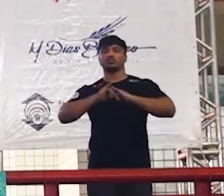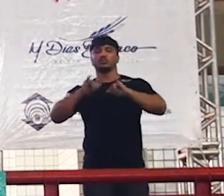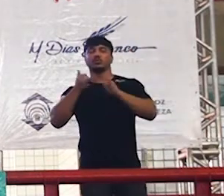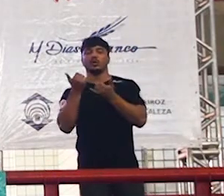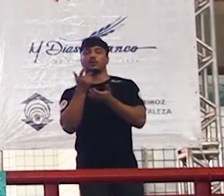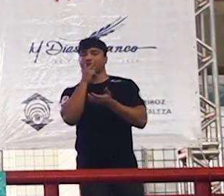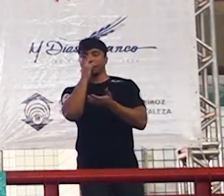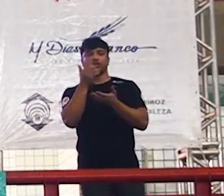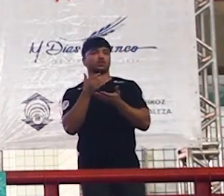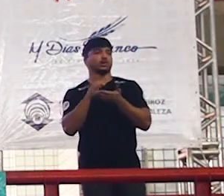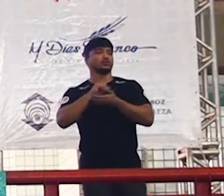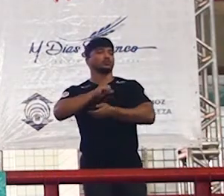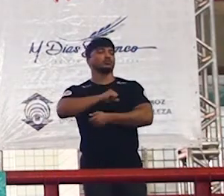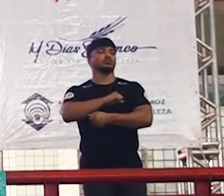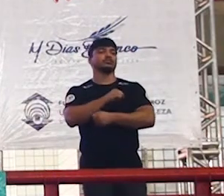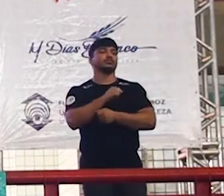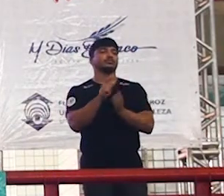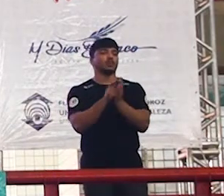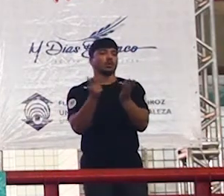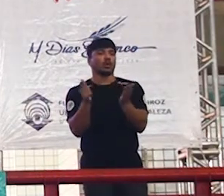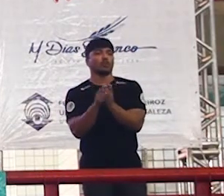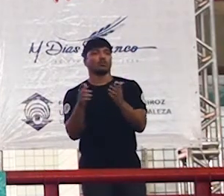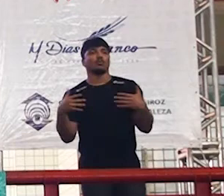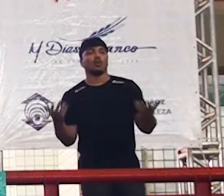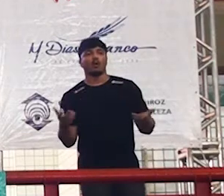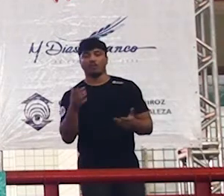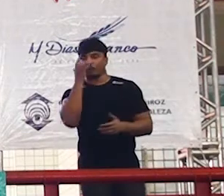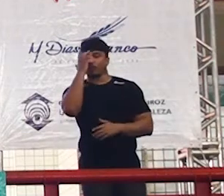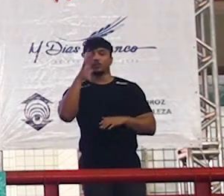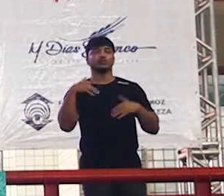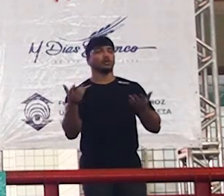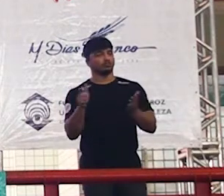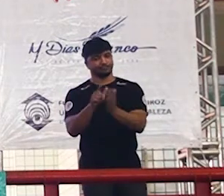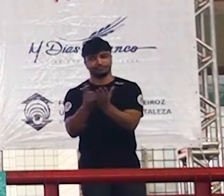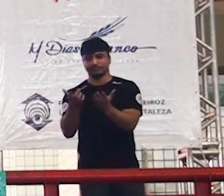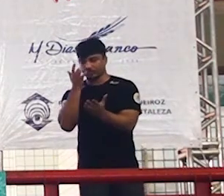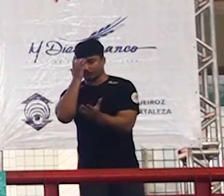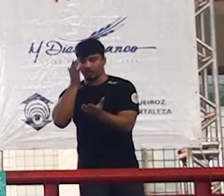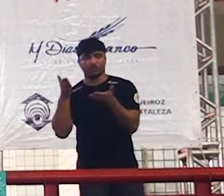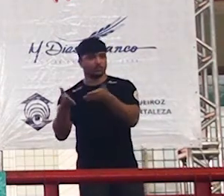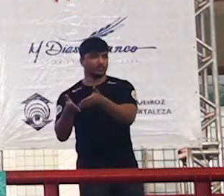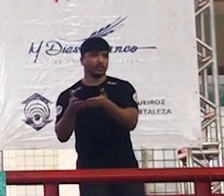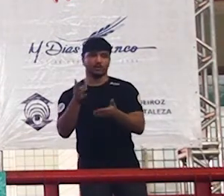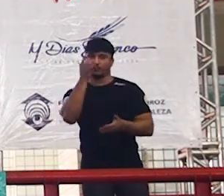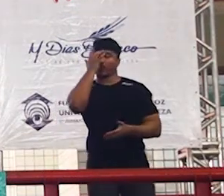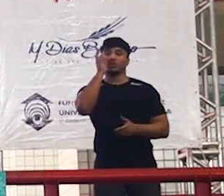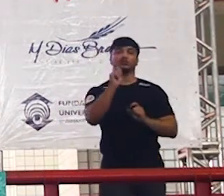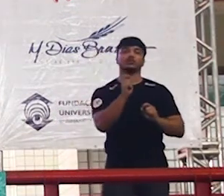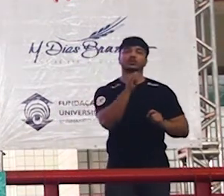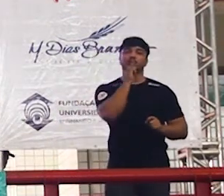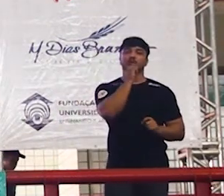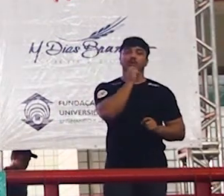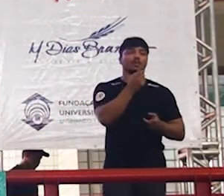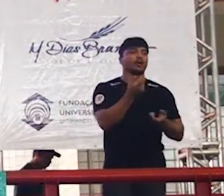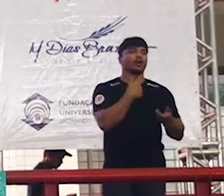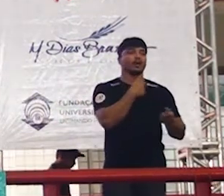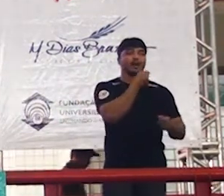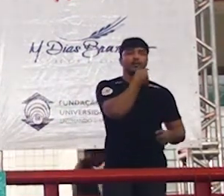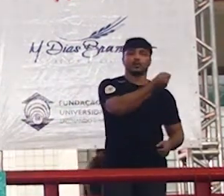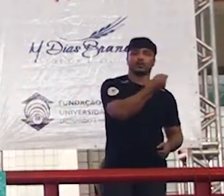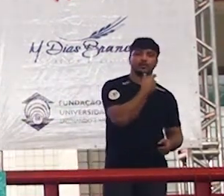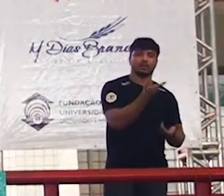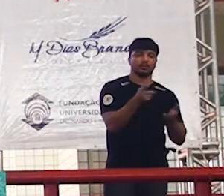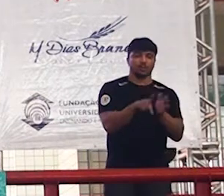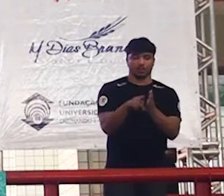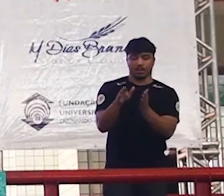jornal? Uma notícia de jornal. É mais fácil eu ler e interpretar uma reportagem de uma